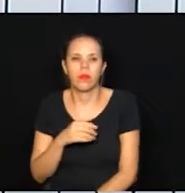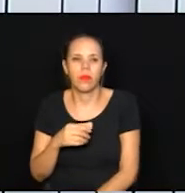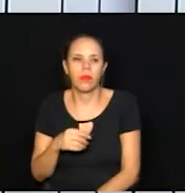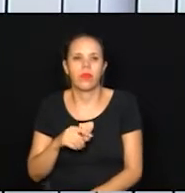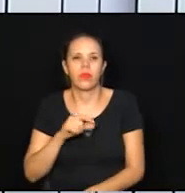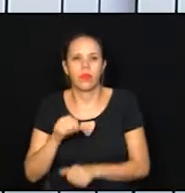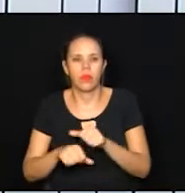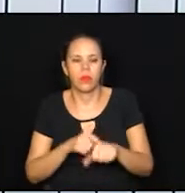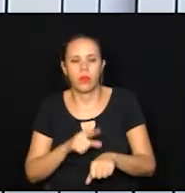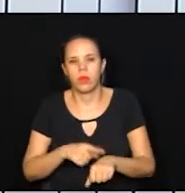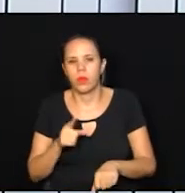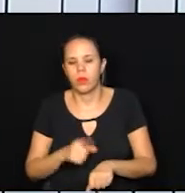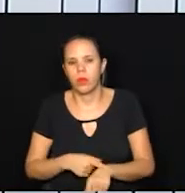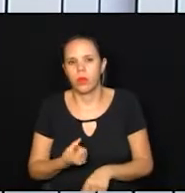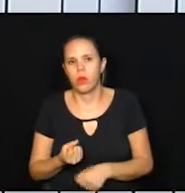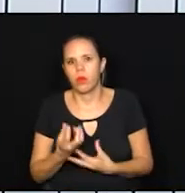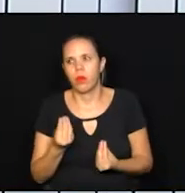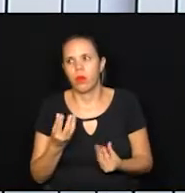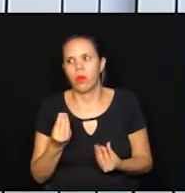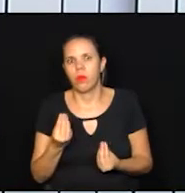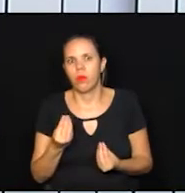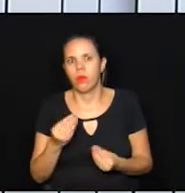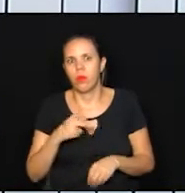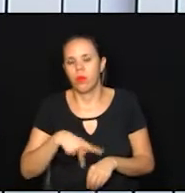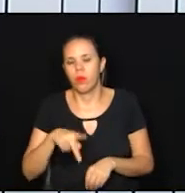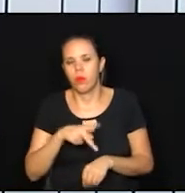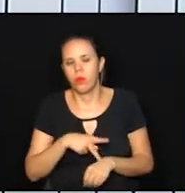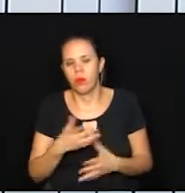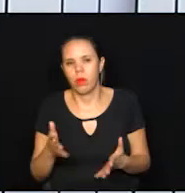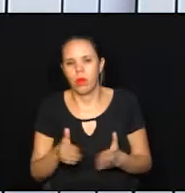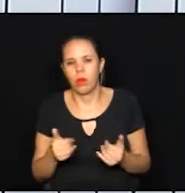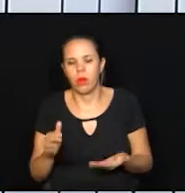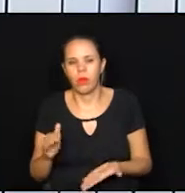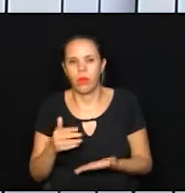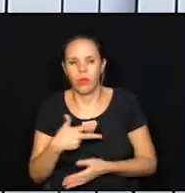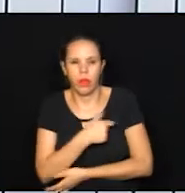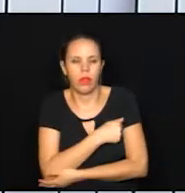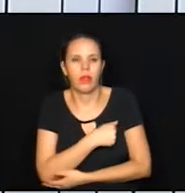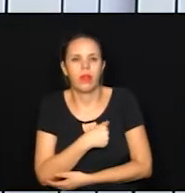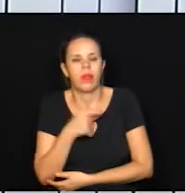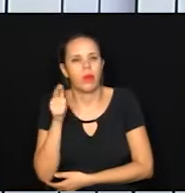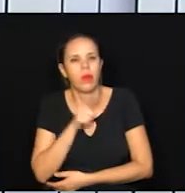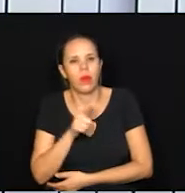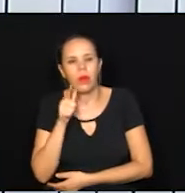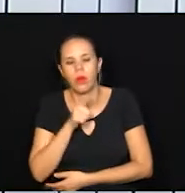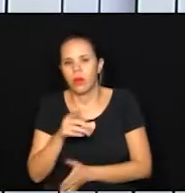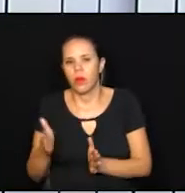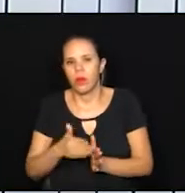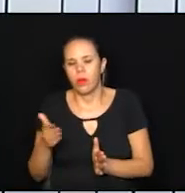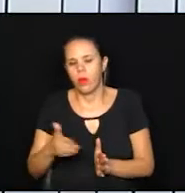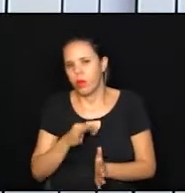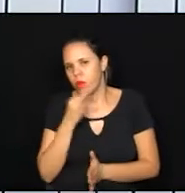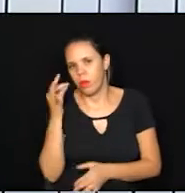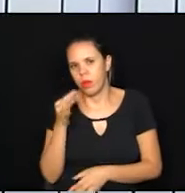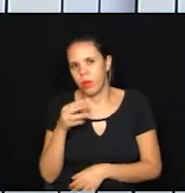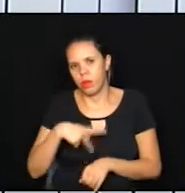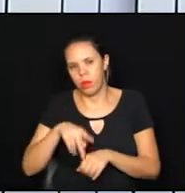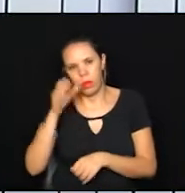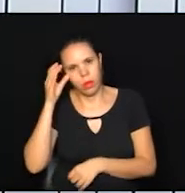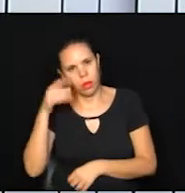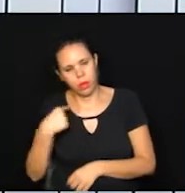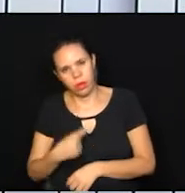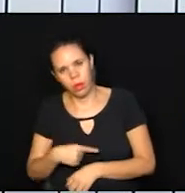de centenas de nações em busca de uma vacina. Quem conseguiu produzir? Então China,